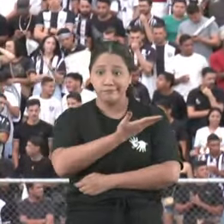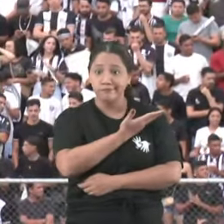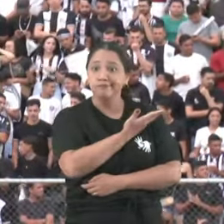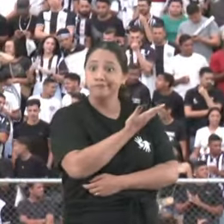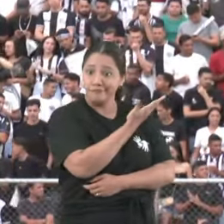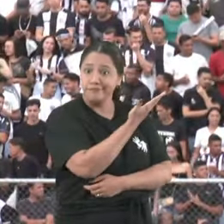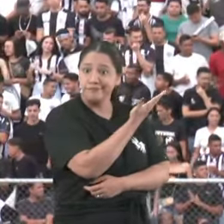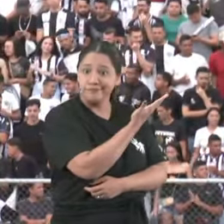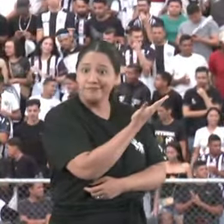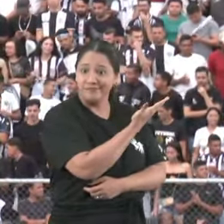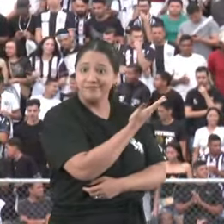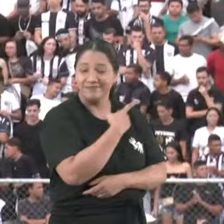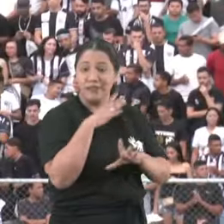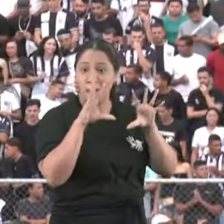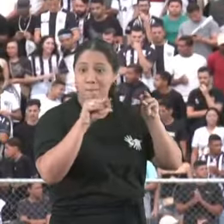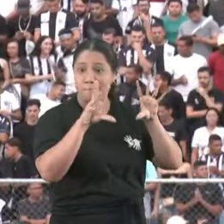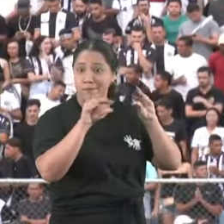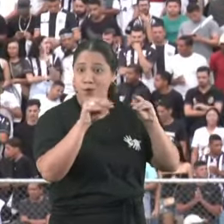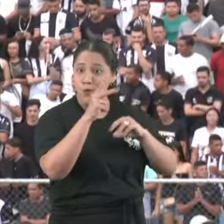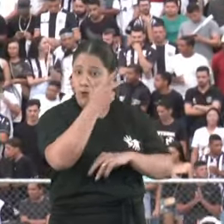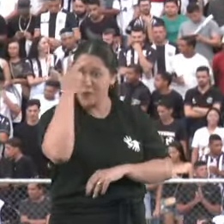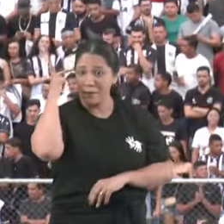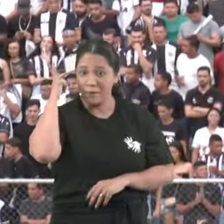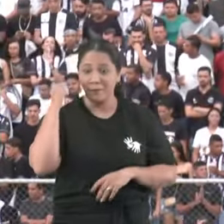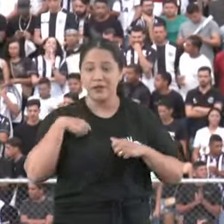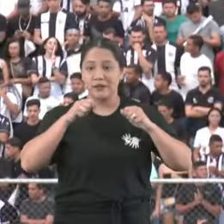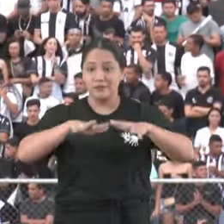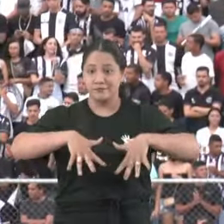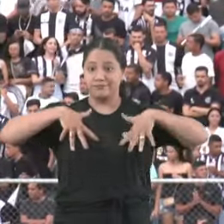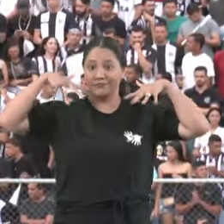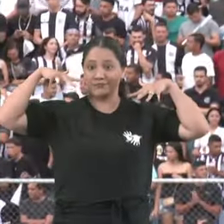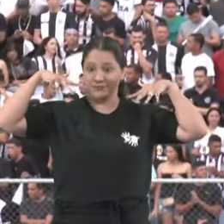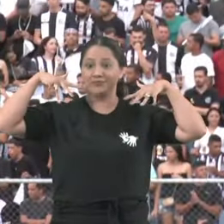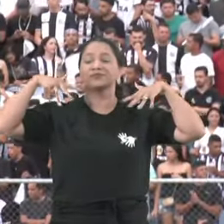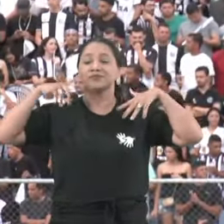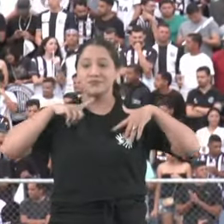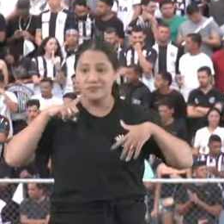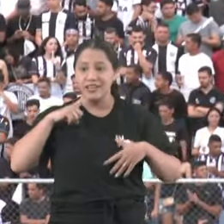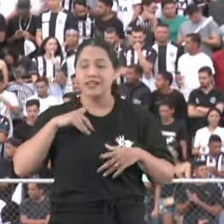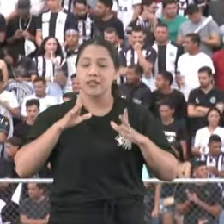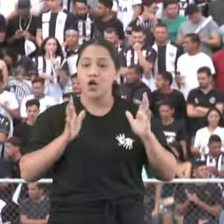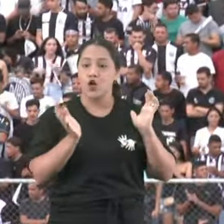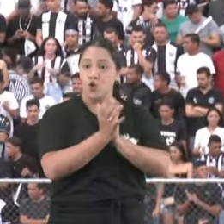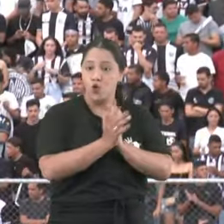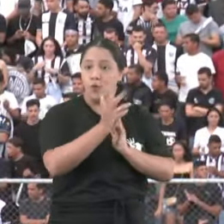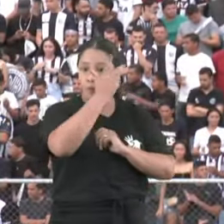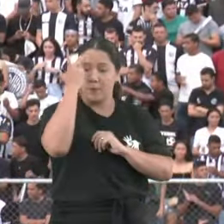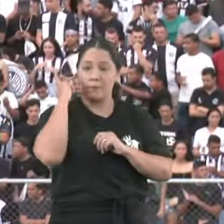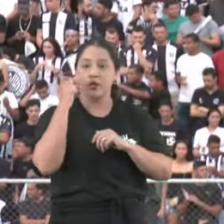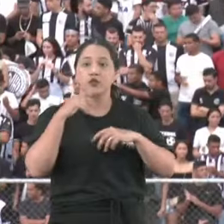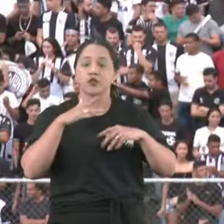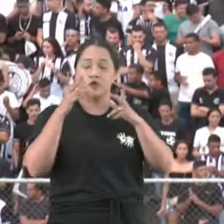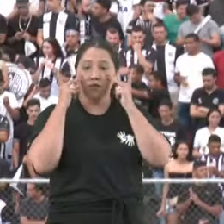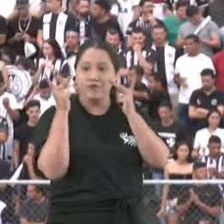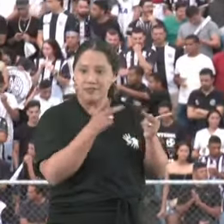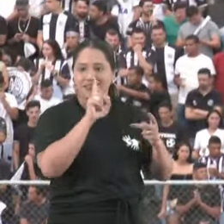aqui do Coraci. Muita gente presente nas arquibancadas, o lado destinado à torcida visitante, o lado do CRB também